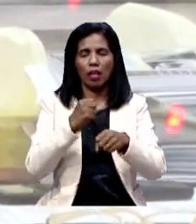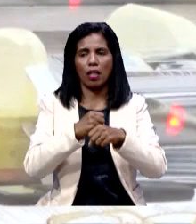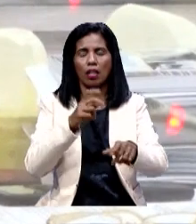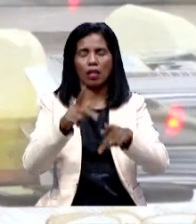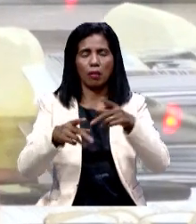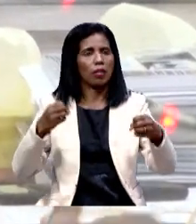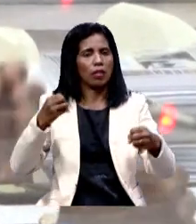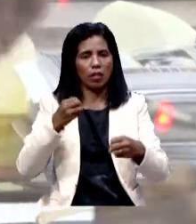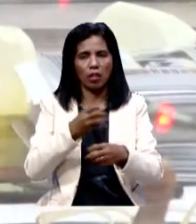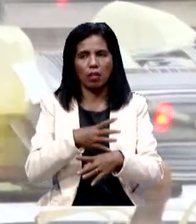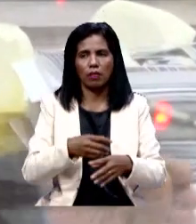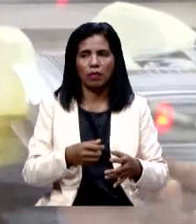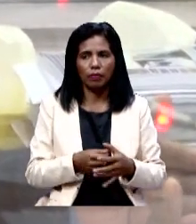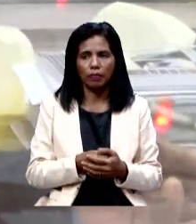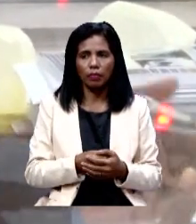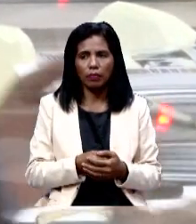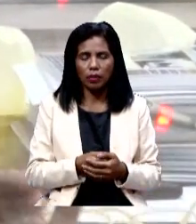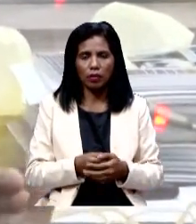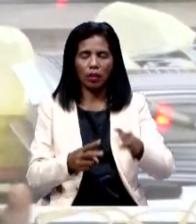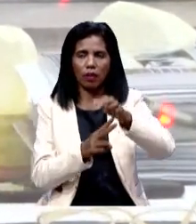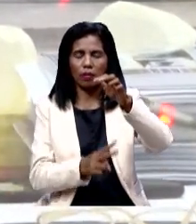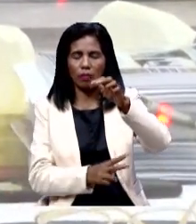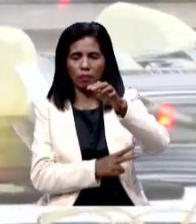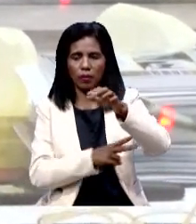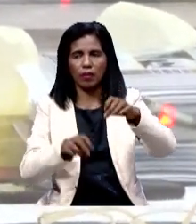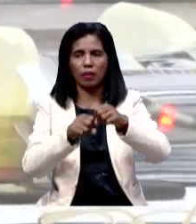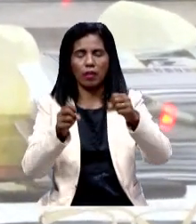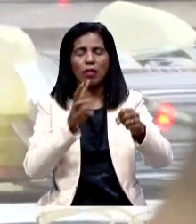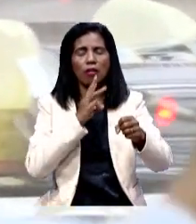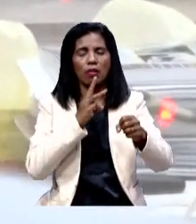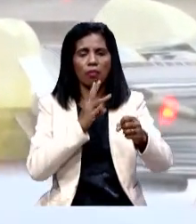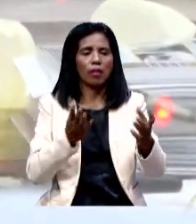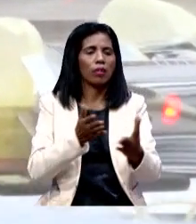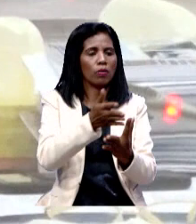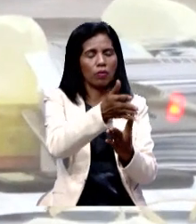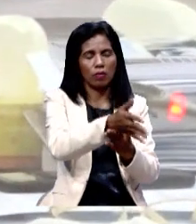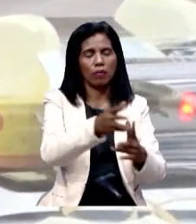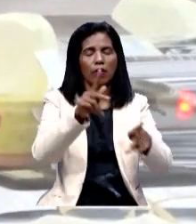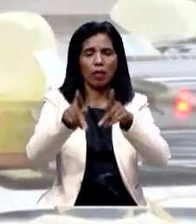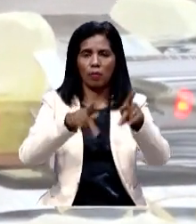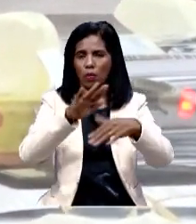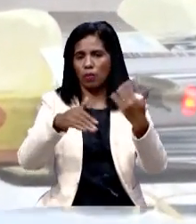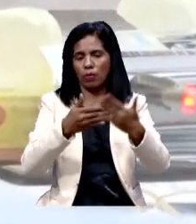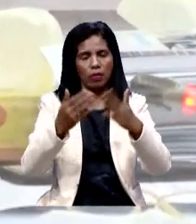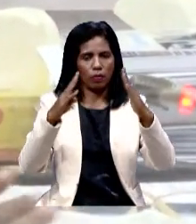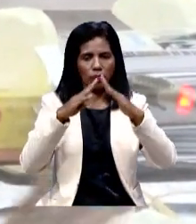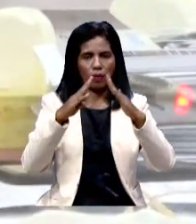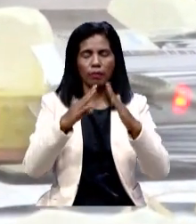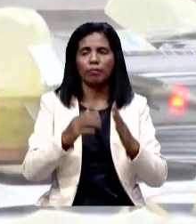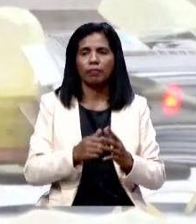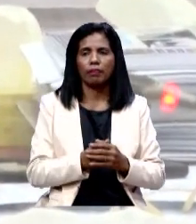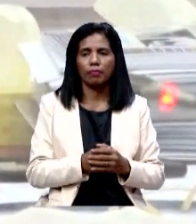tebe tebe tamba ponti ni rohan kotu i be saling hotu ba i ha komunidad ni uma